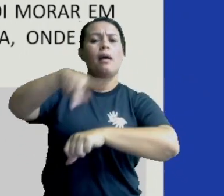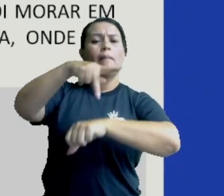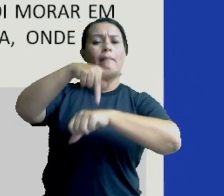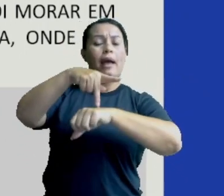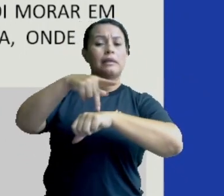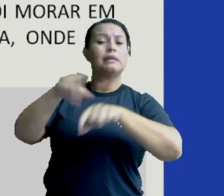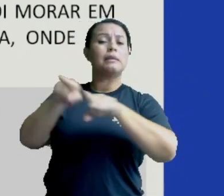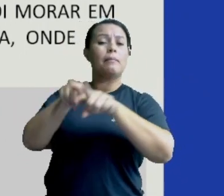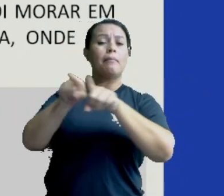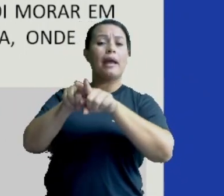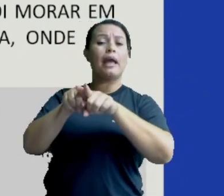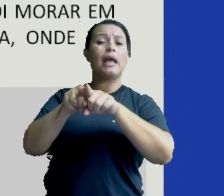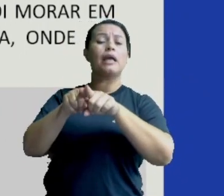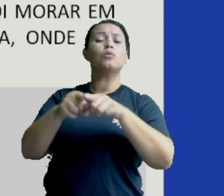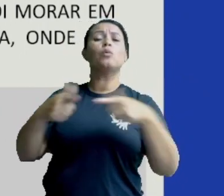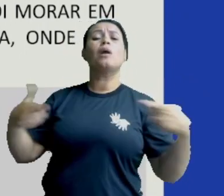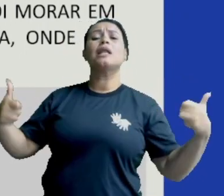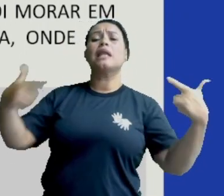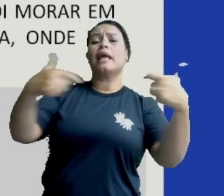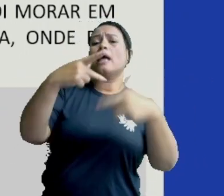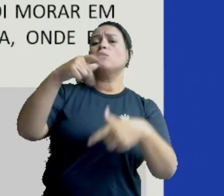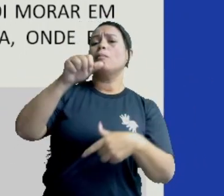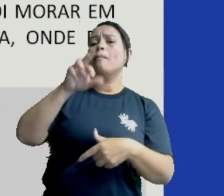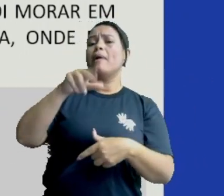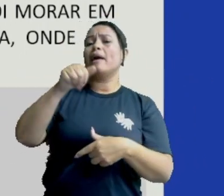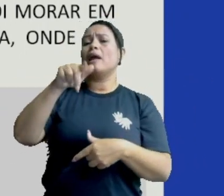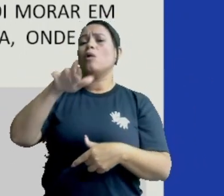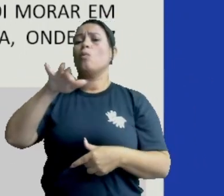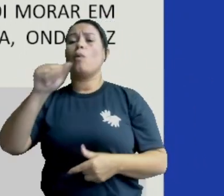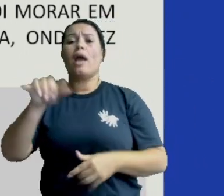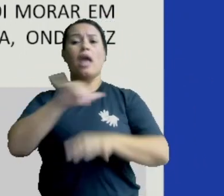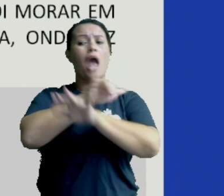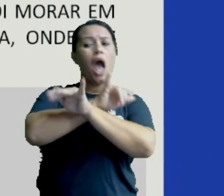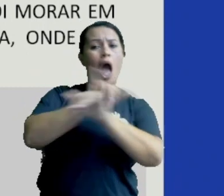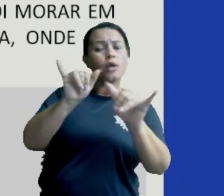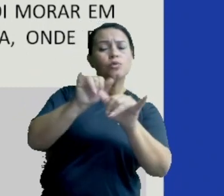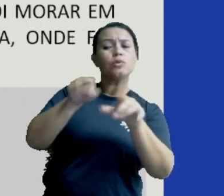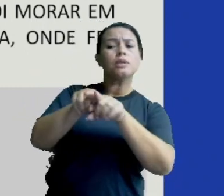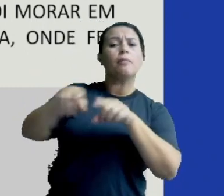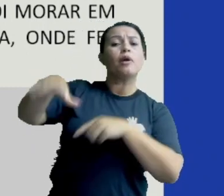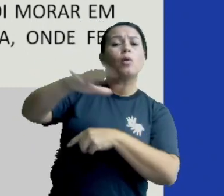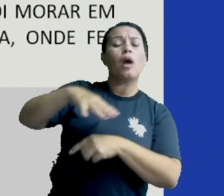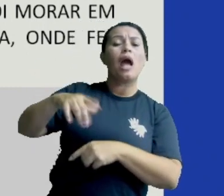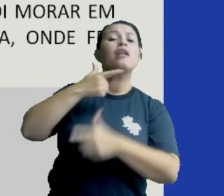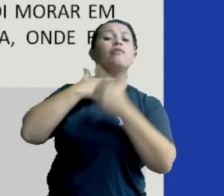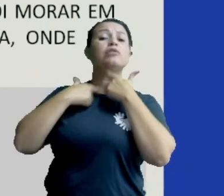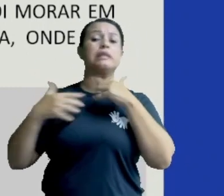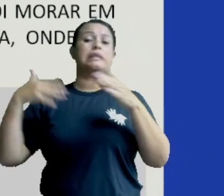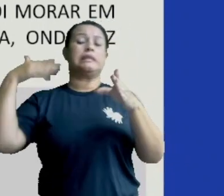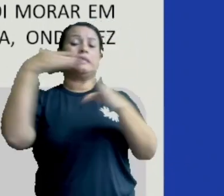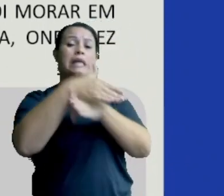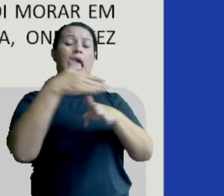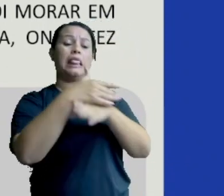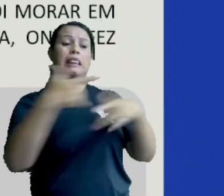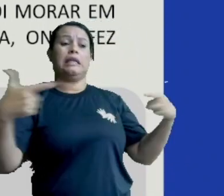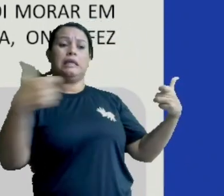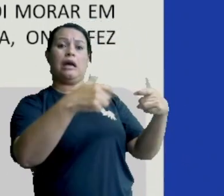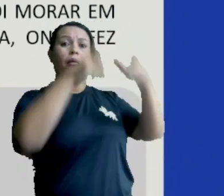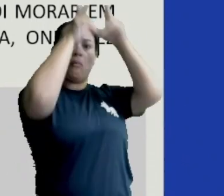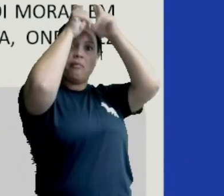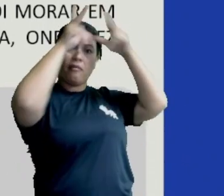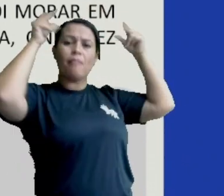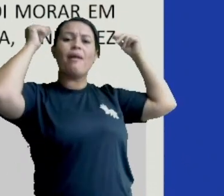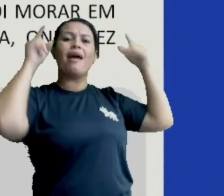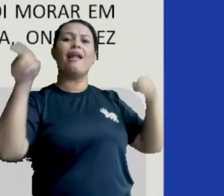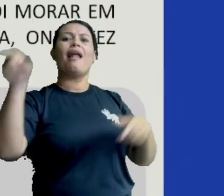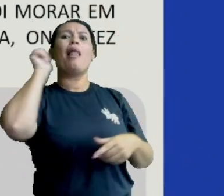do Paraguai. Ao anunciar na imprensa local que iria para o campo de batalha como enfermeira,